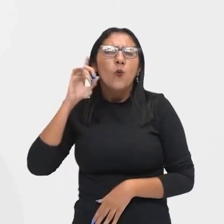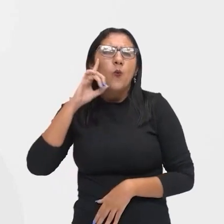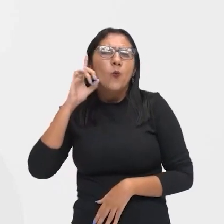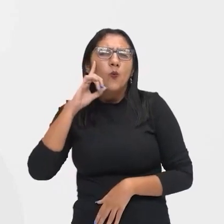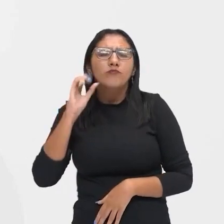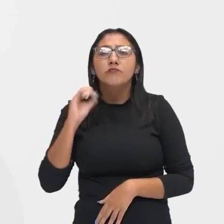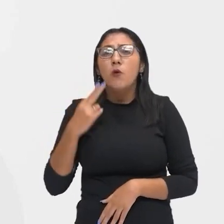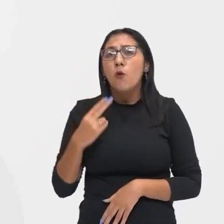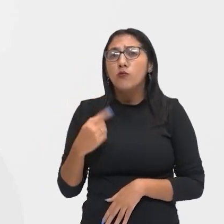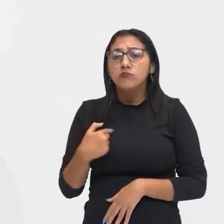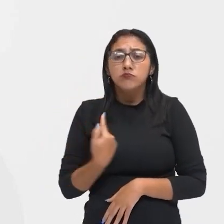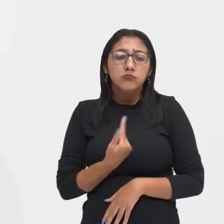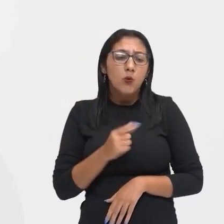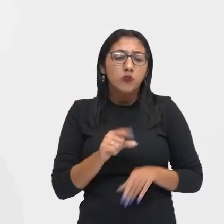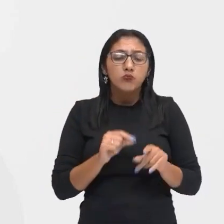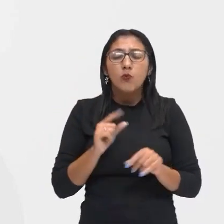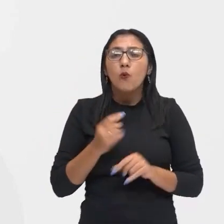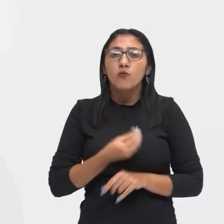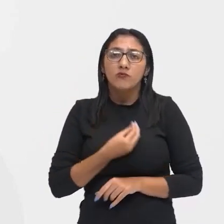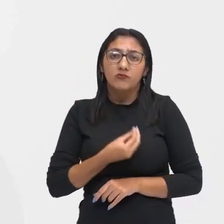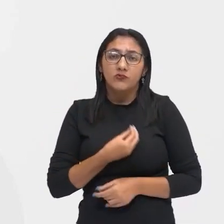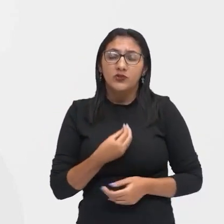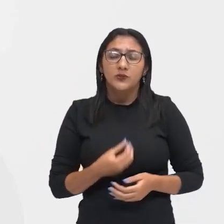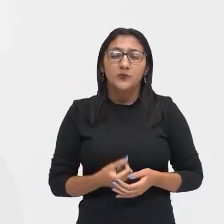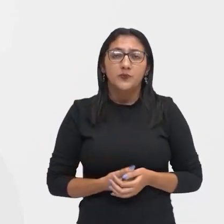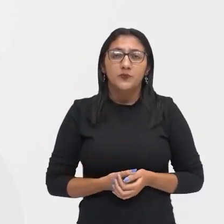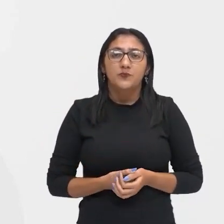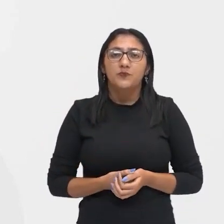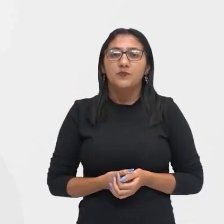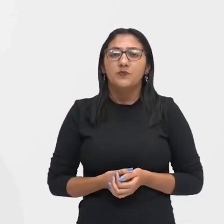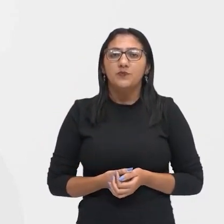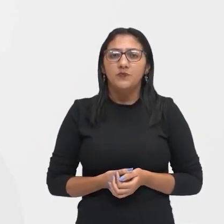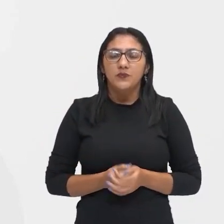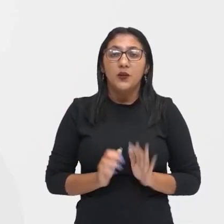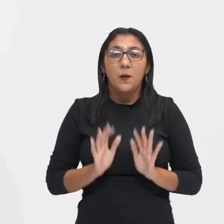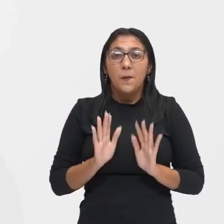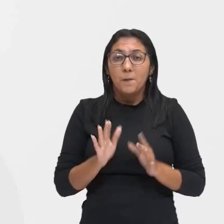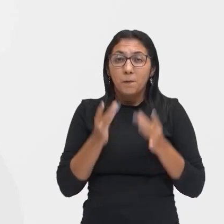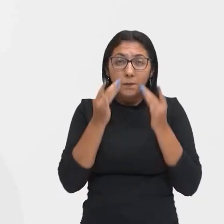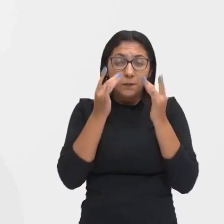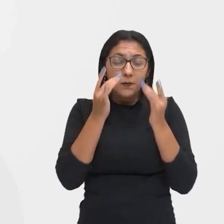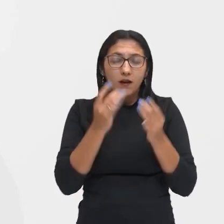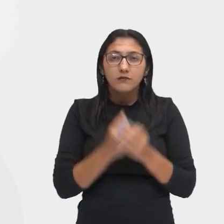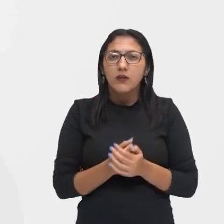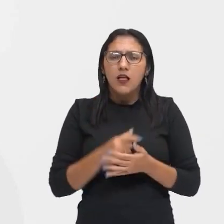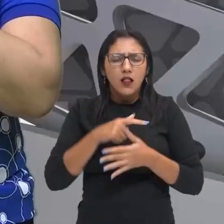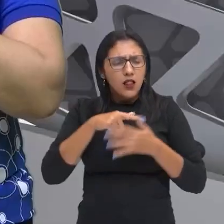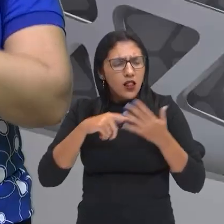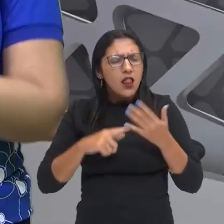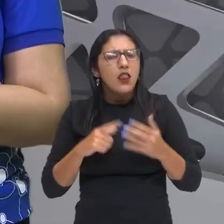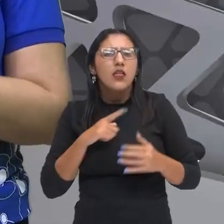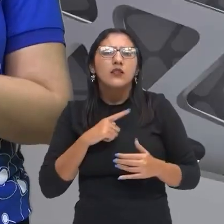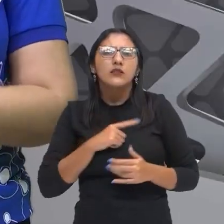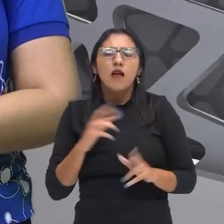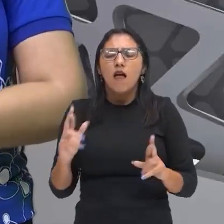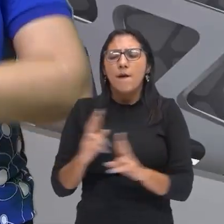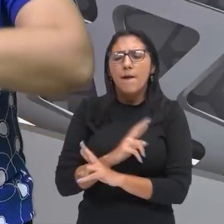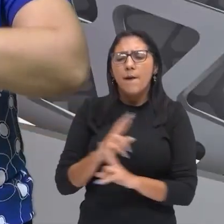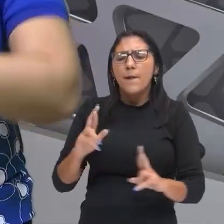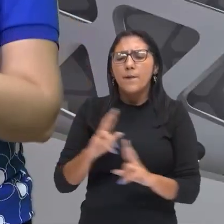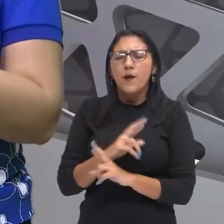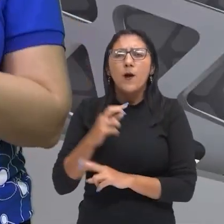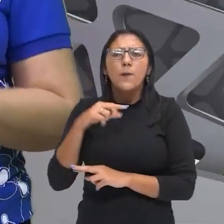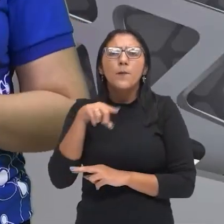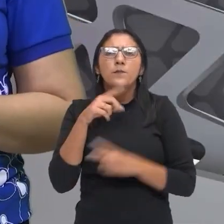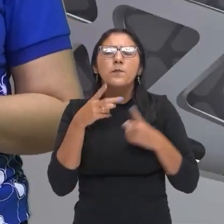vida maiores. Veja bem, olha só, tudo aqui está relacionado para levar você